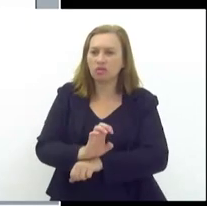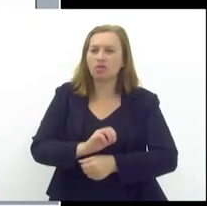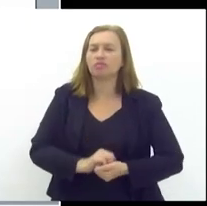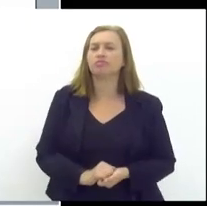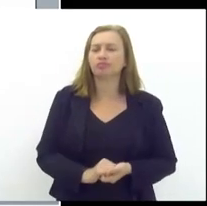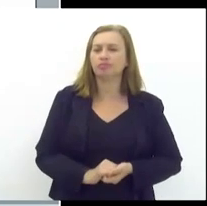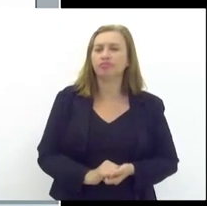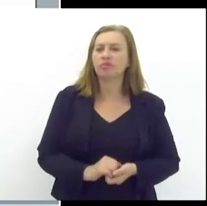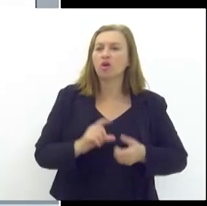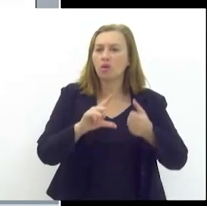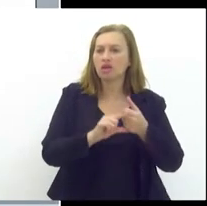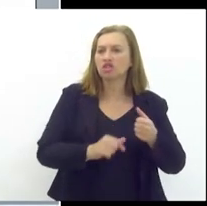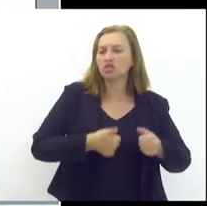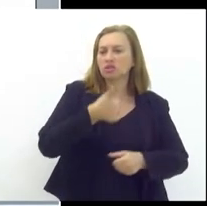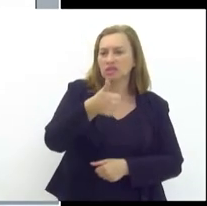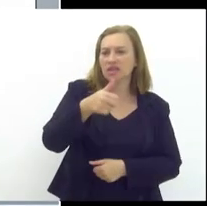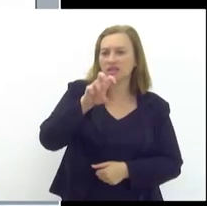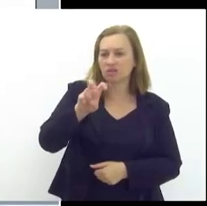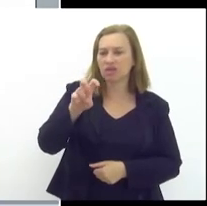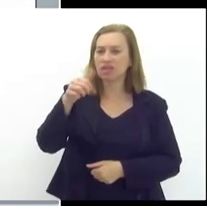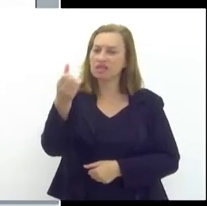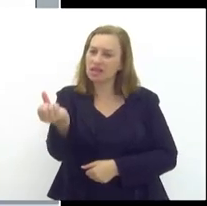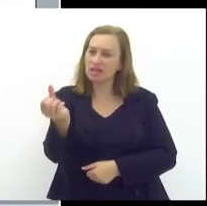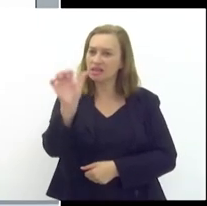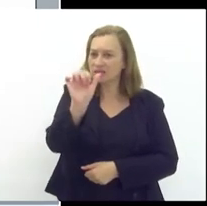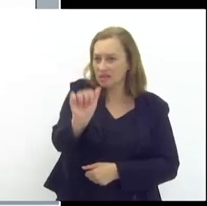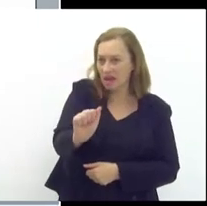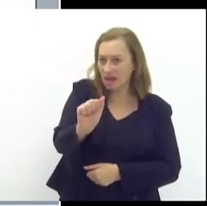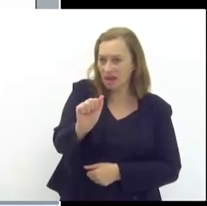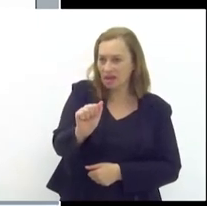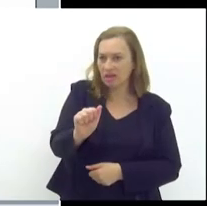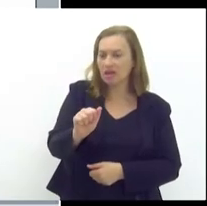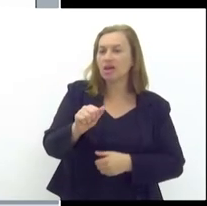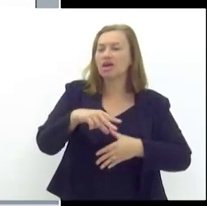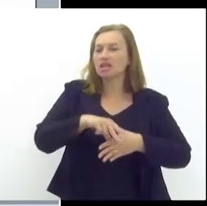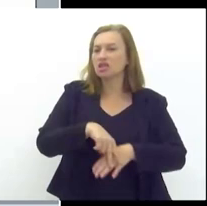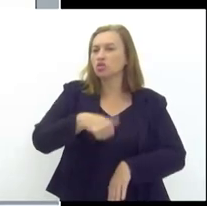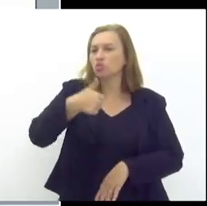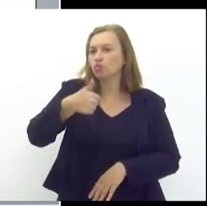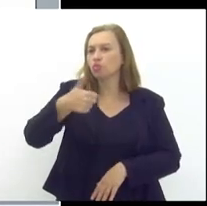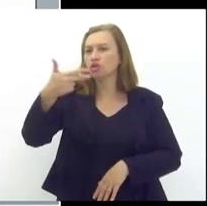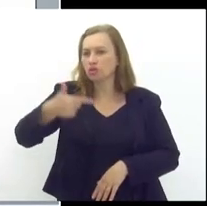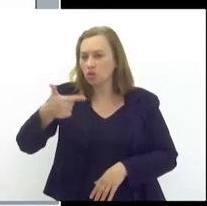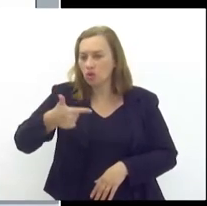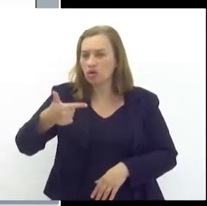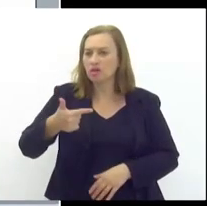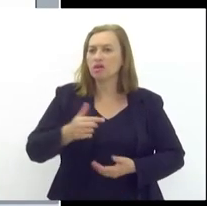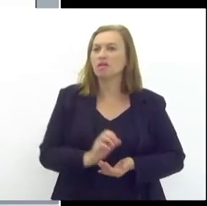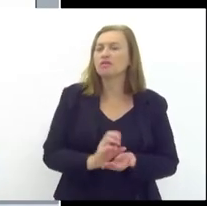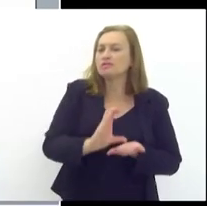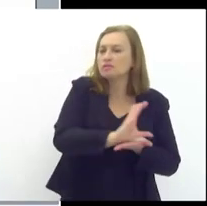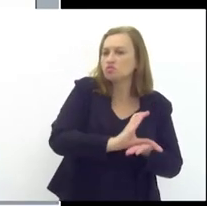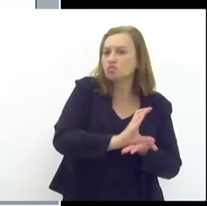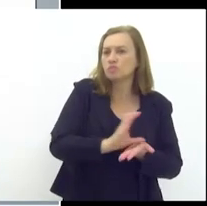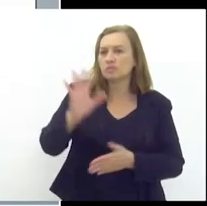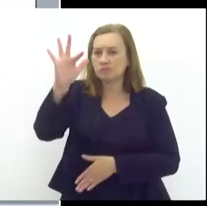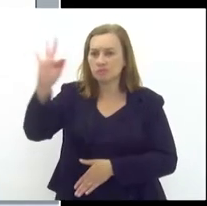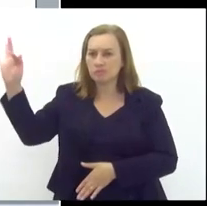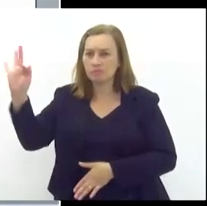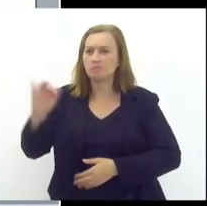o artigo 156 a parábola quarto inciso 1 e 2 diz que o Conselho Federal